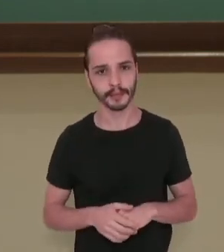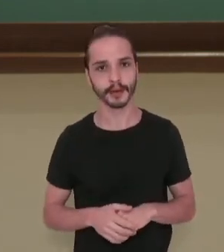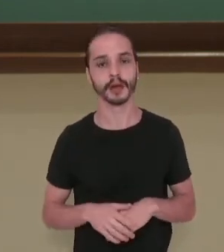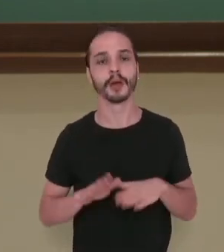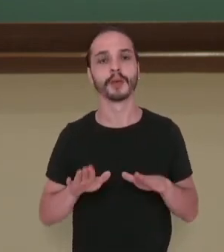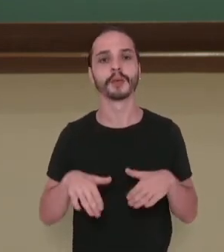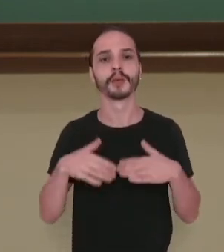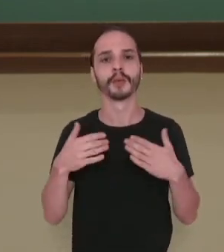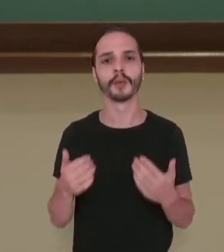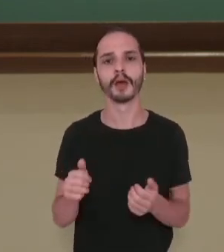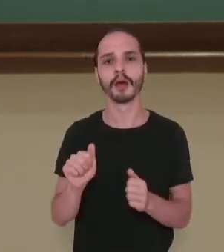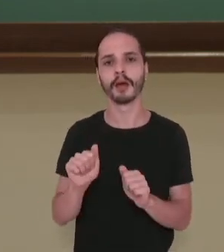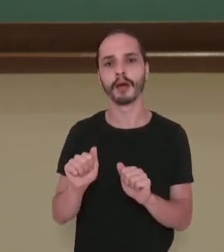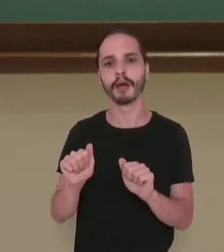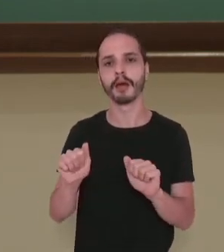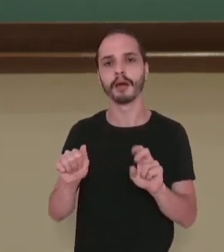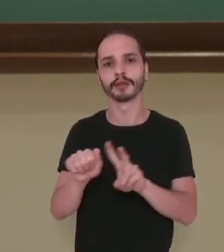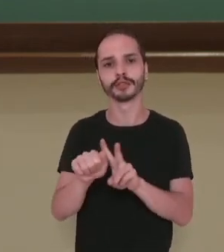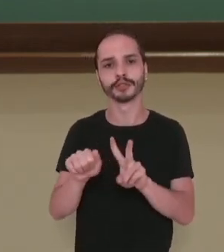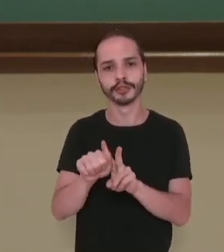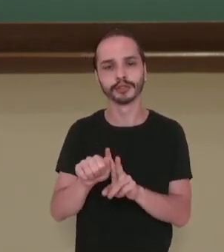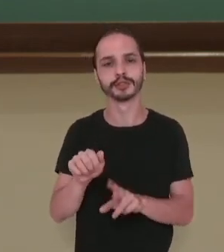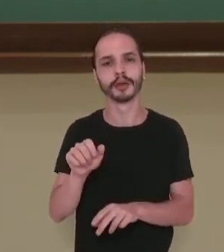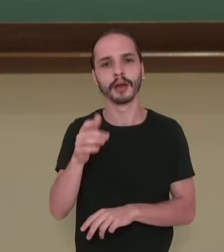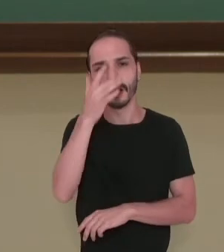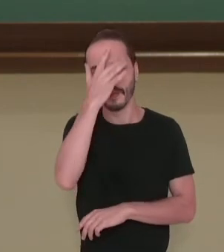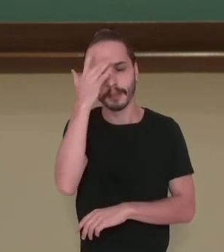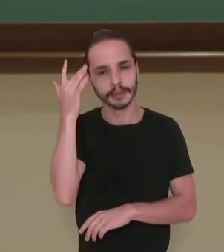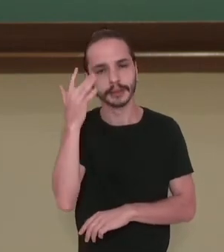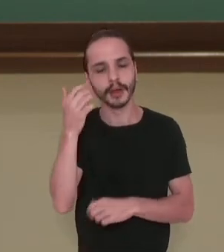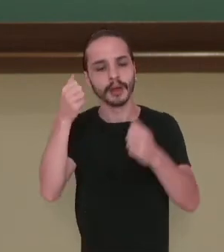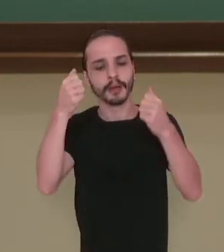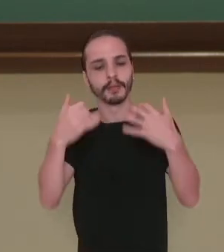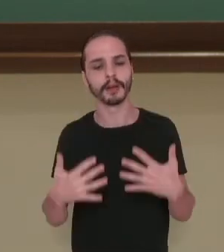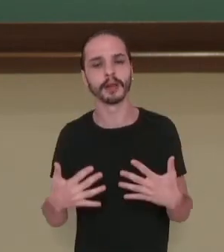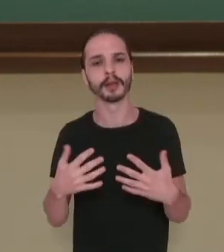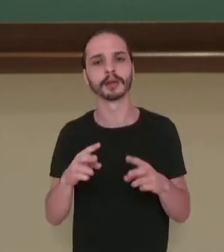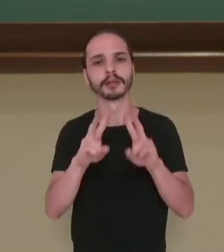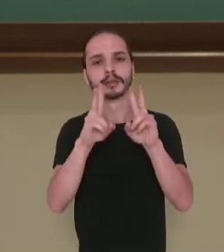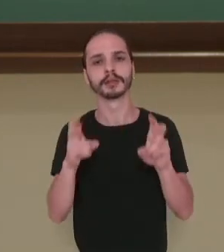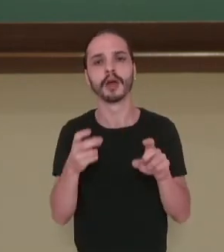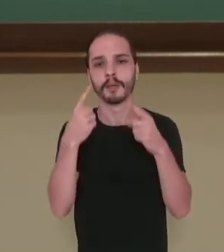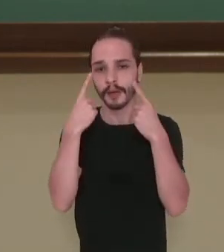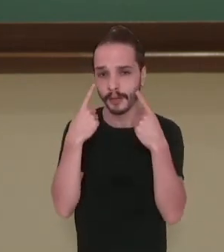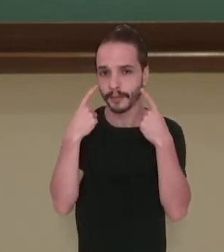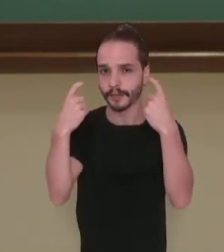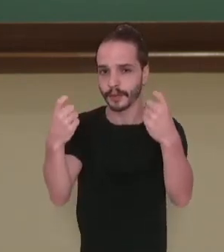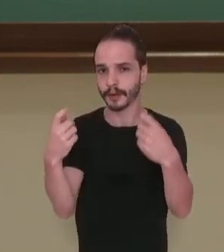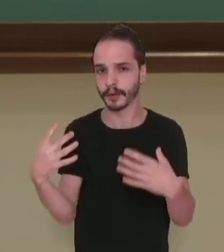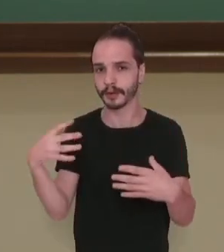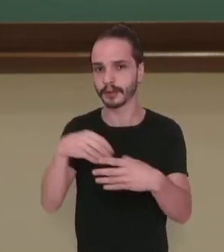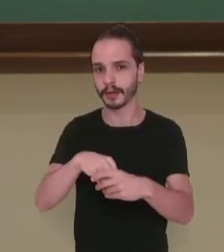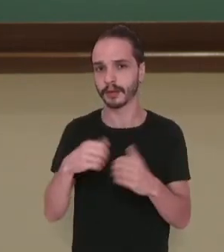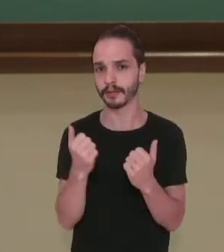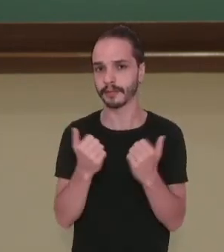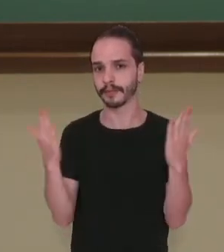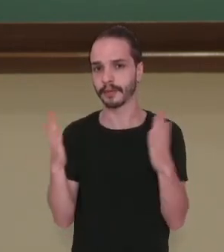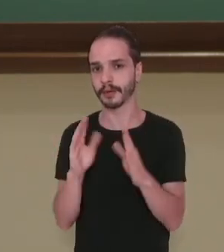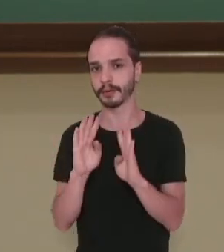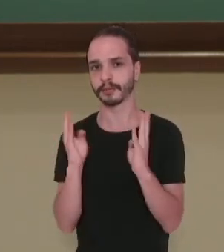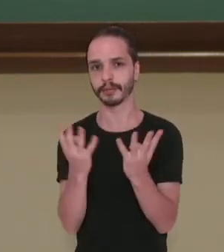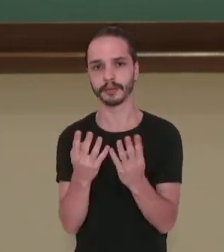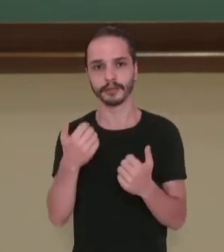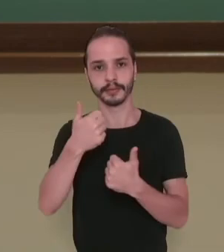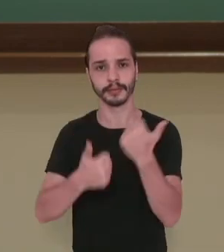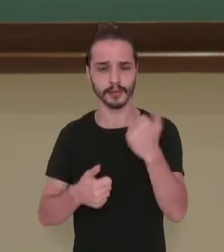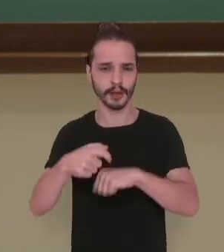autor utiliza para avaliar as consequências da violência dos torcedores dentro e fora dos estádios? Um tempo